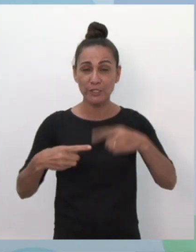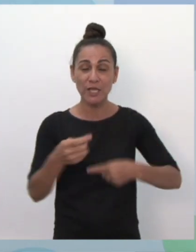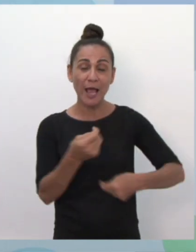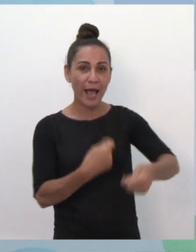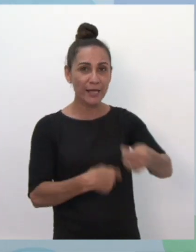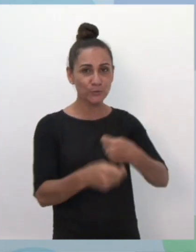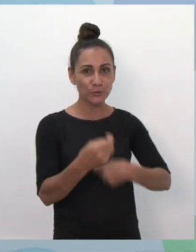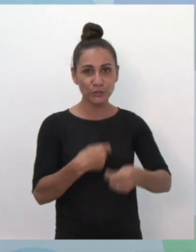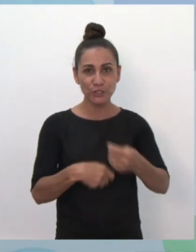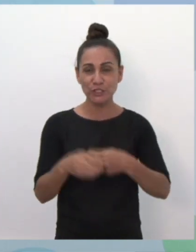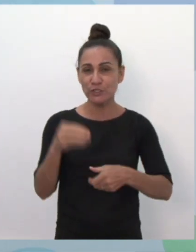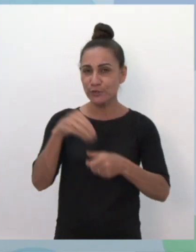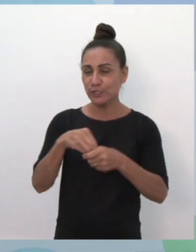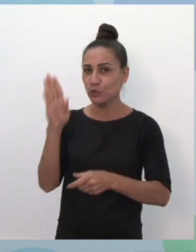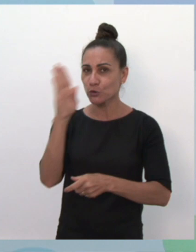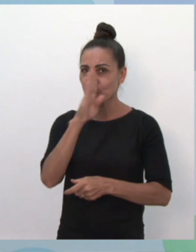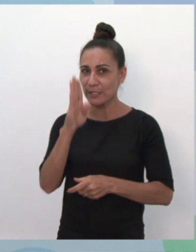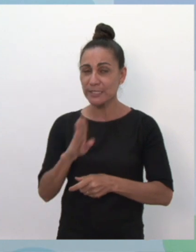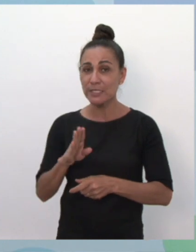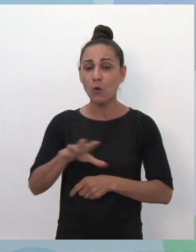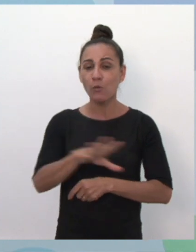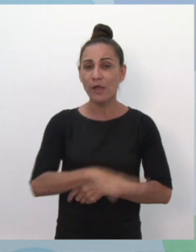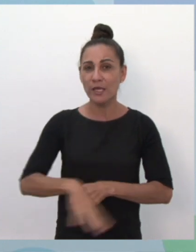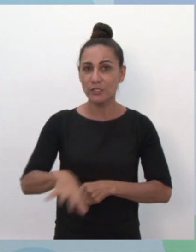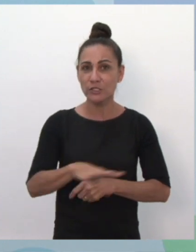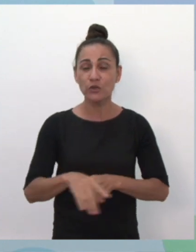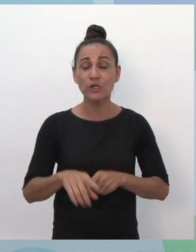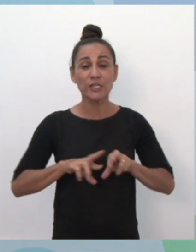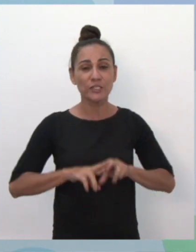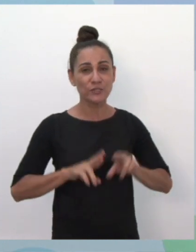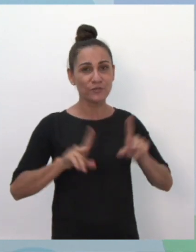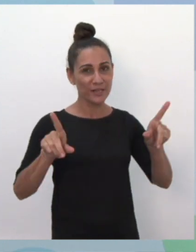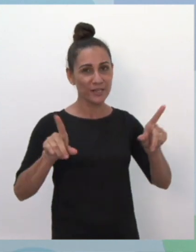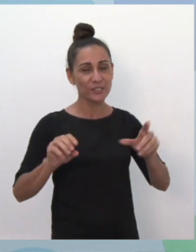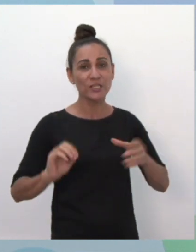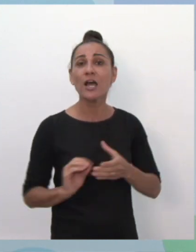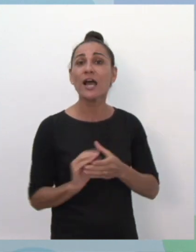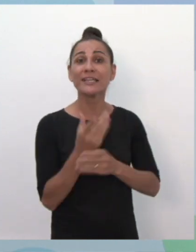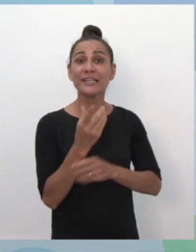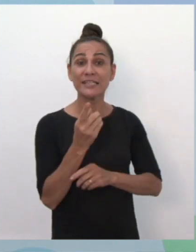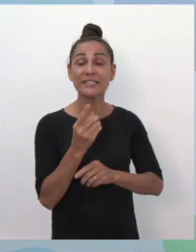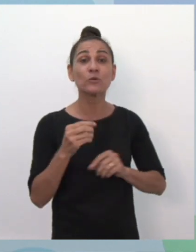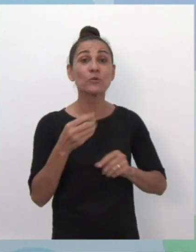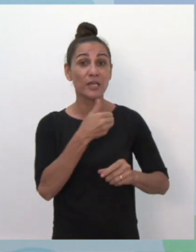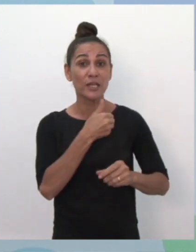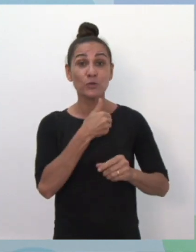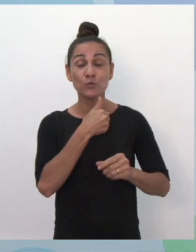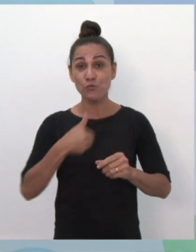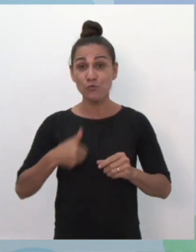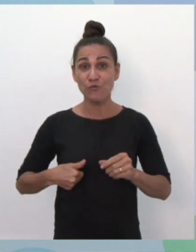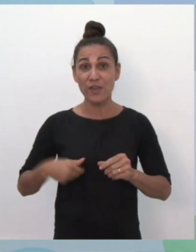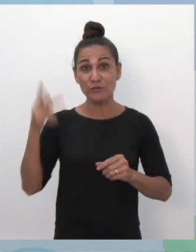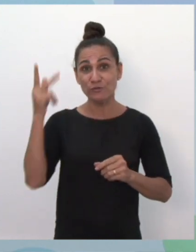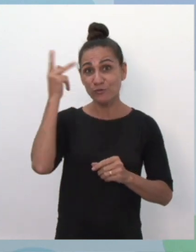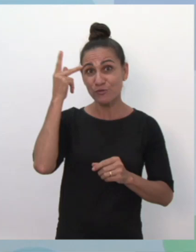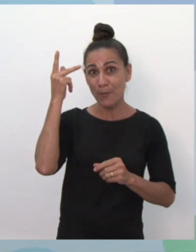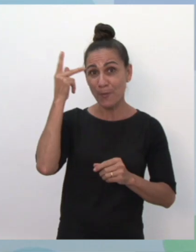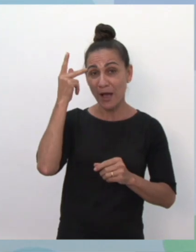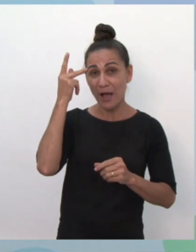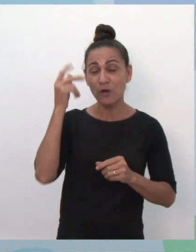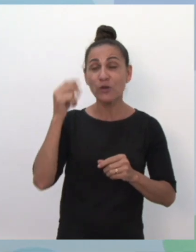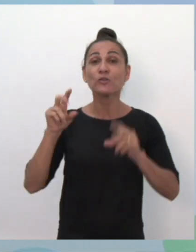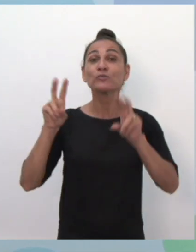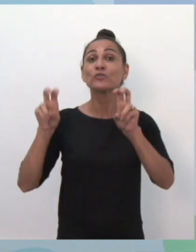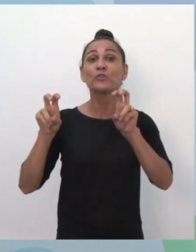político-administrativa do Brasil em diferentes tempos e relacionar a criação do Estado de São Paulo. A unidade temática é